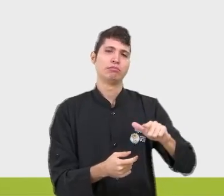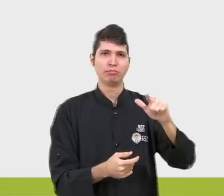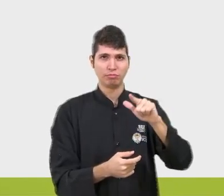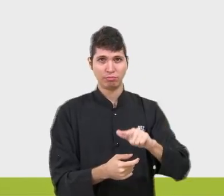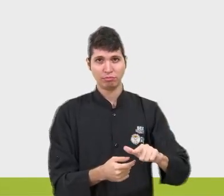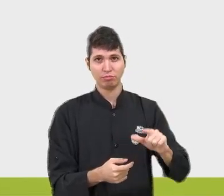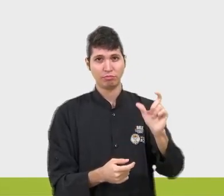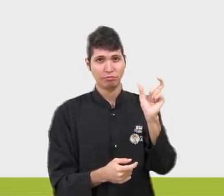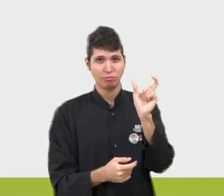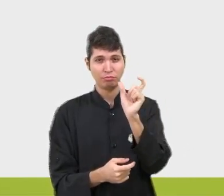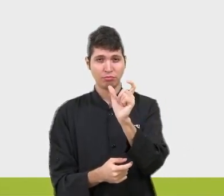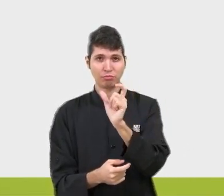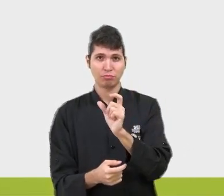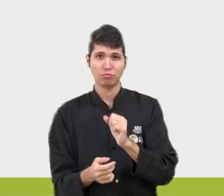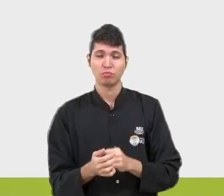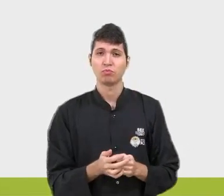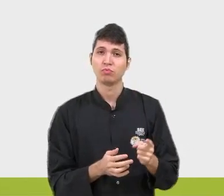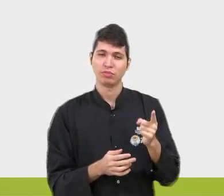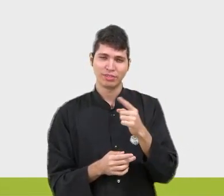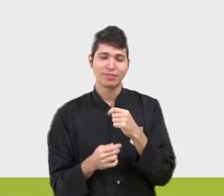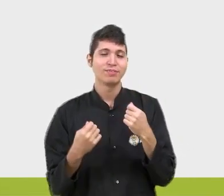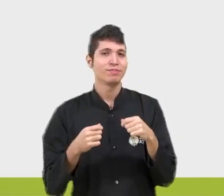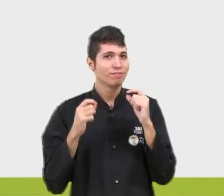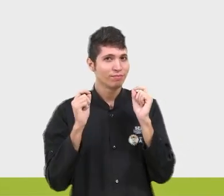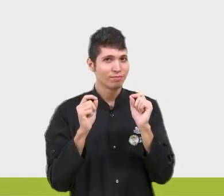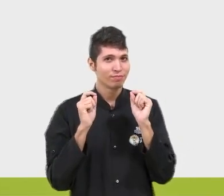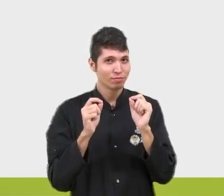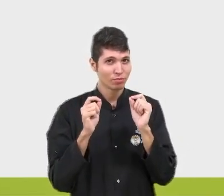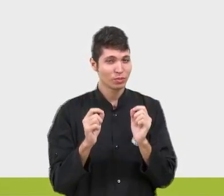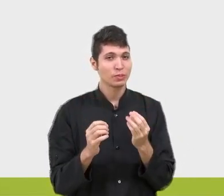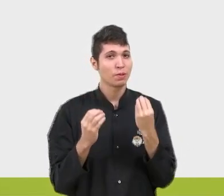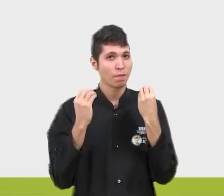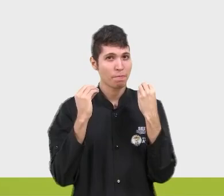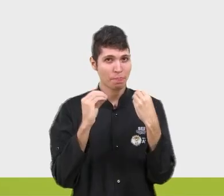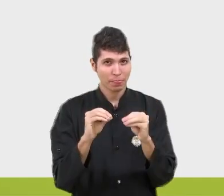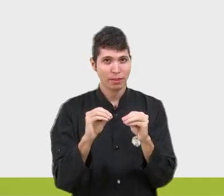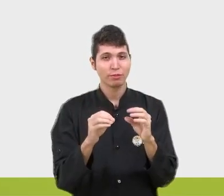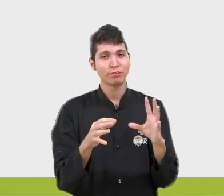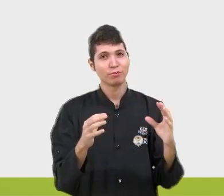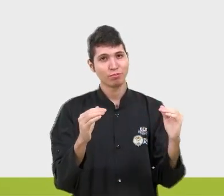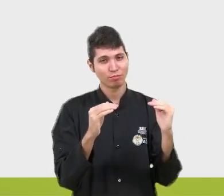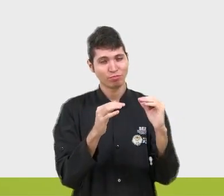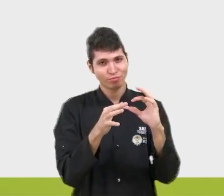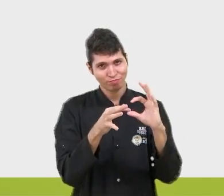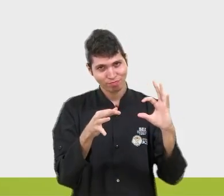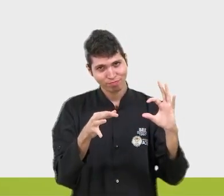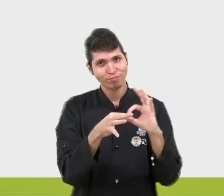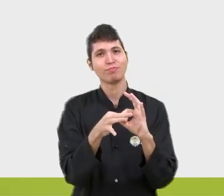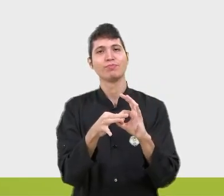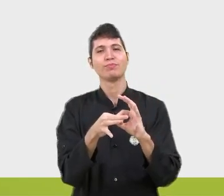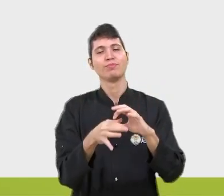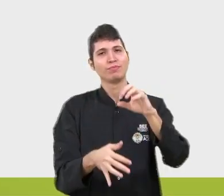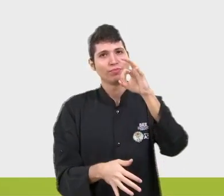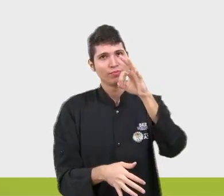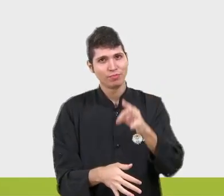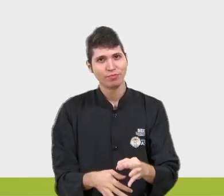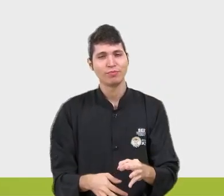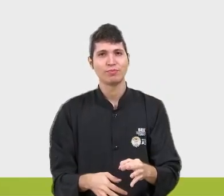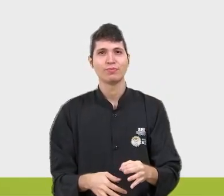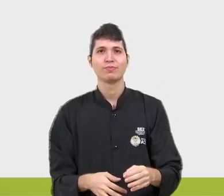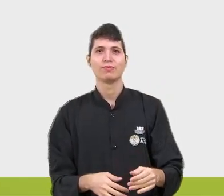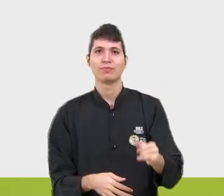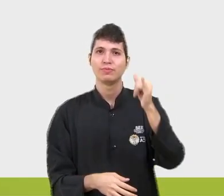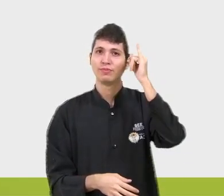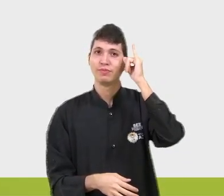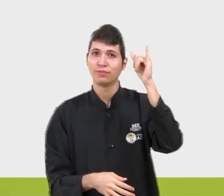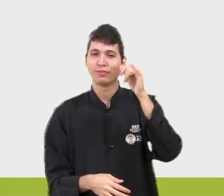vocês, tem que colocar o conectivo de forma adequada. Então, uma ideia é que não faça